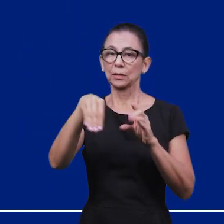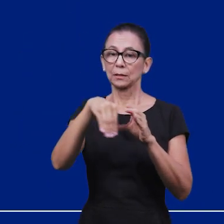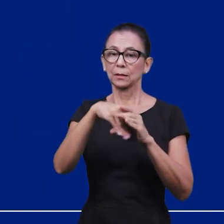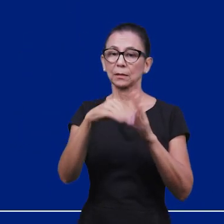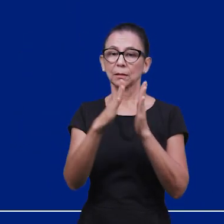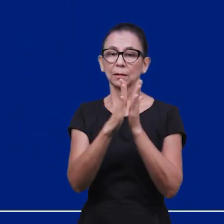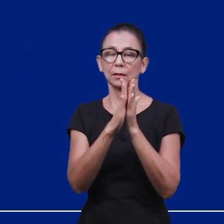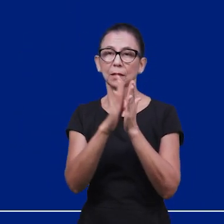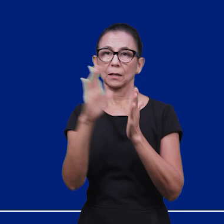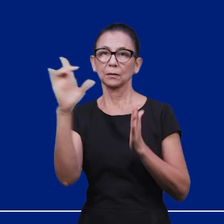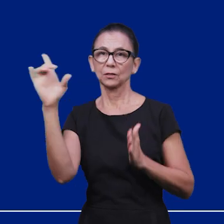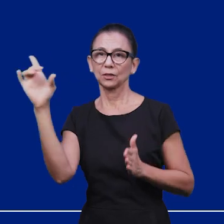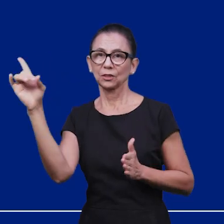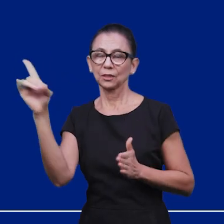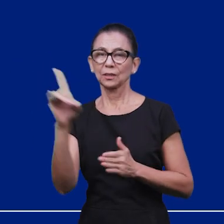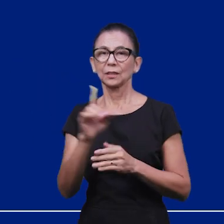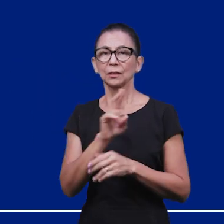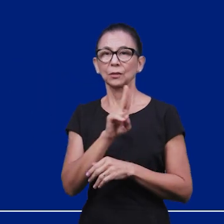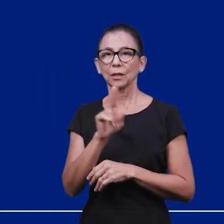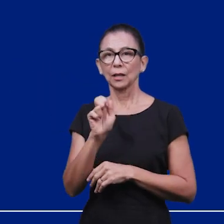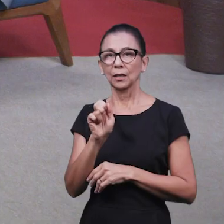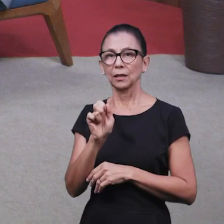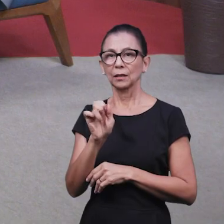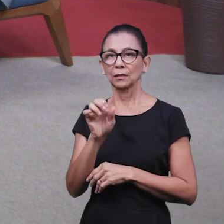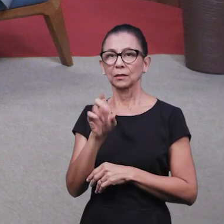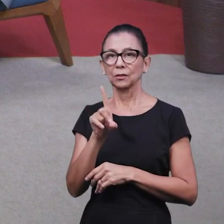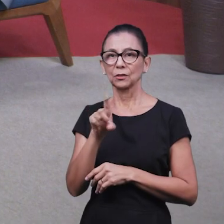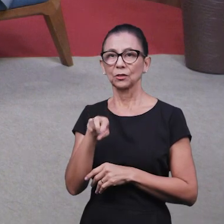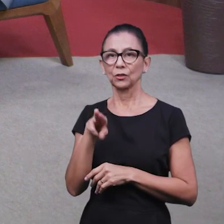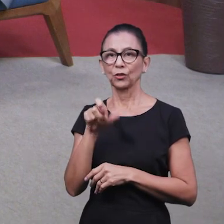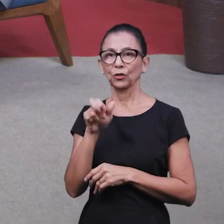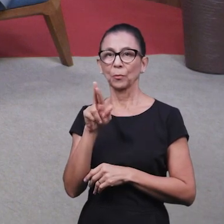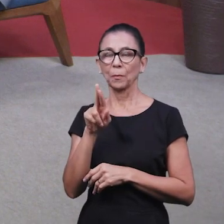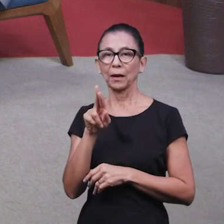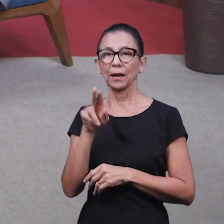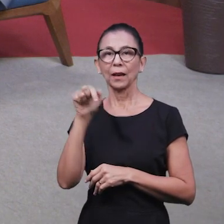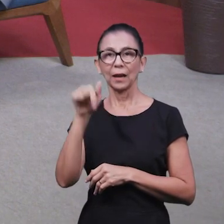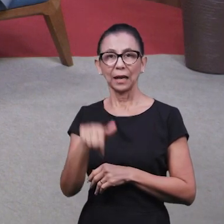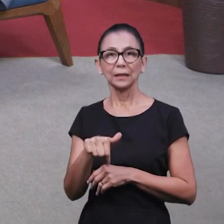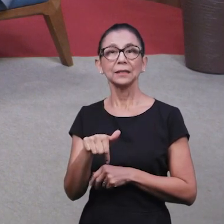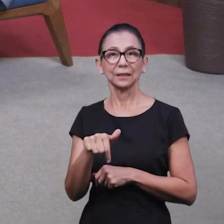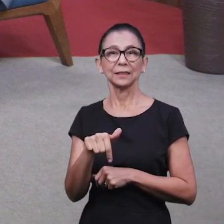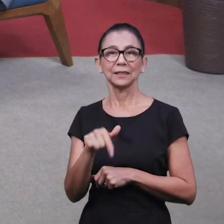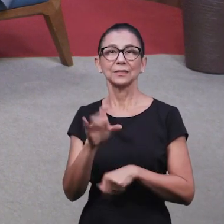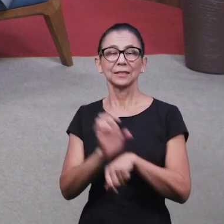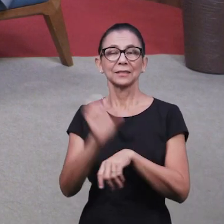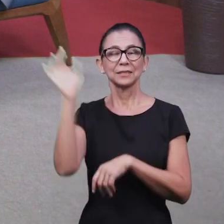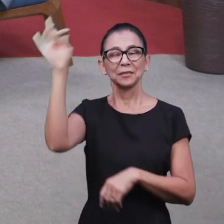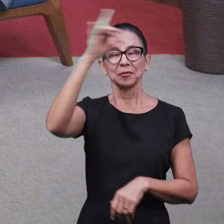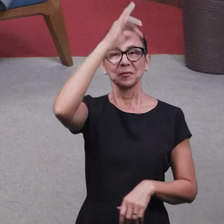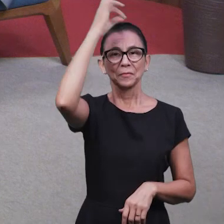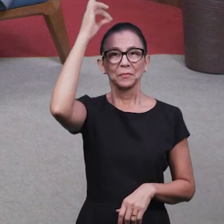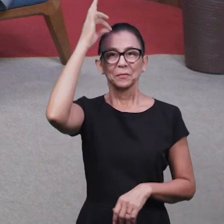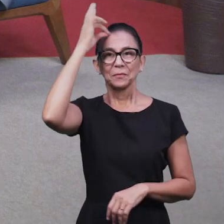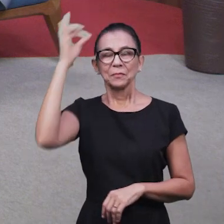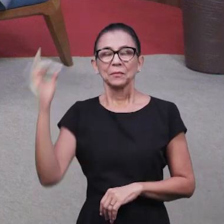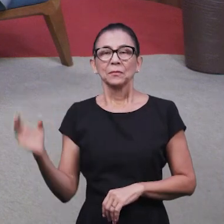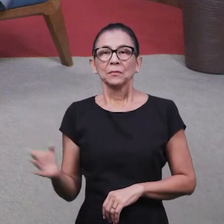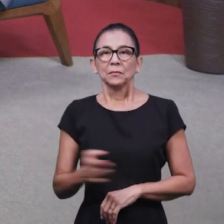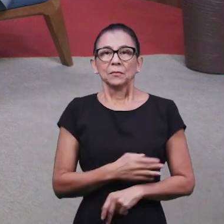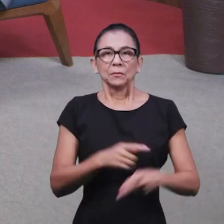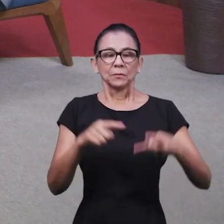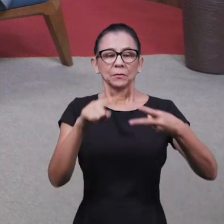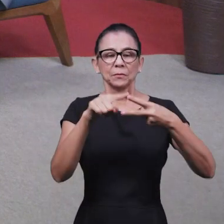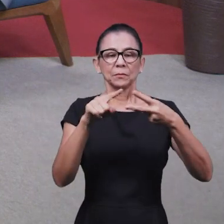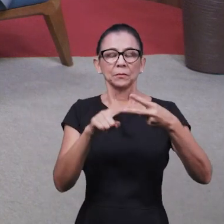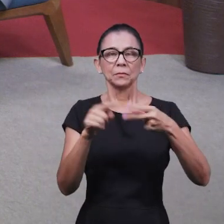palavra de Deus, é o que escreveu Admar Davi, daqui de Vitória, Espírito Santo. Agora você vai assistir a 2 vídeos que foram enviados, um